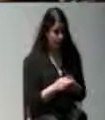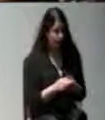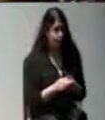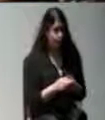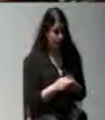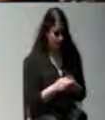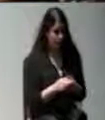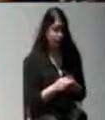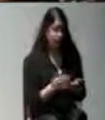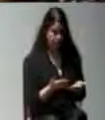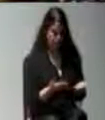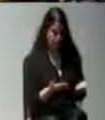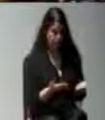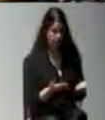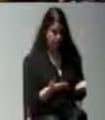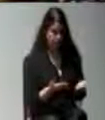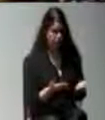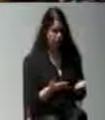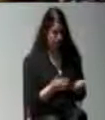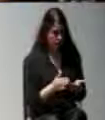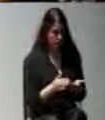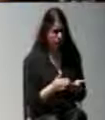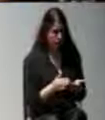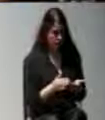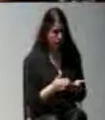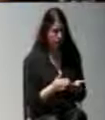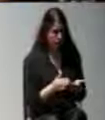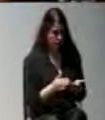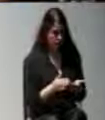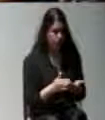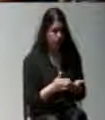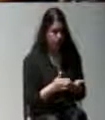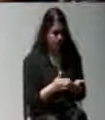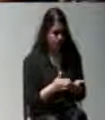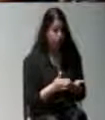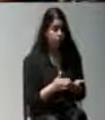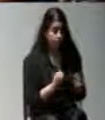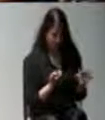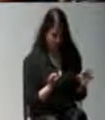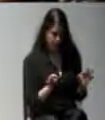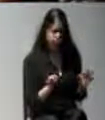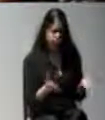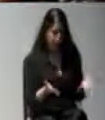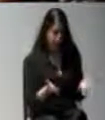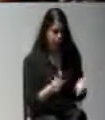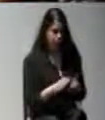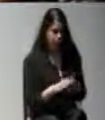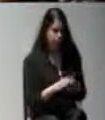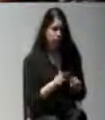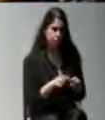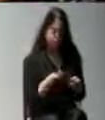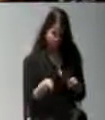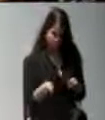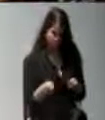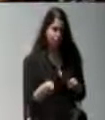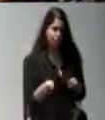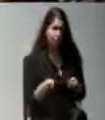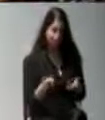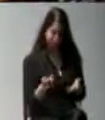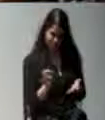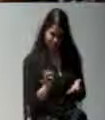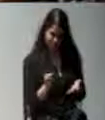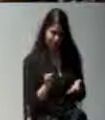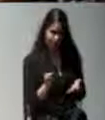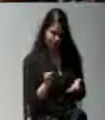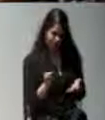a precariedade como dependência do humano, no sentido de uma humanidade e a precariedade como